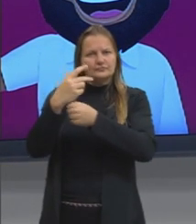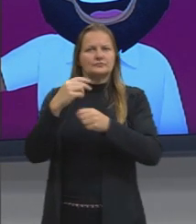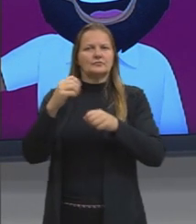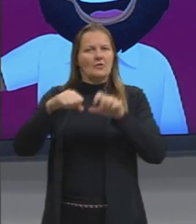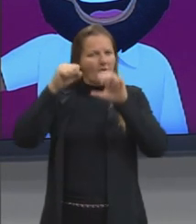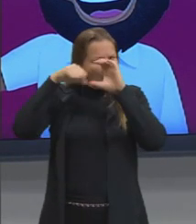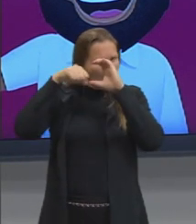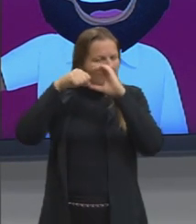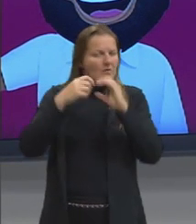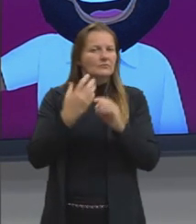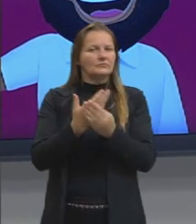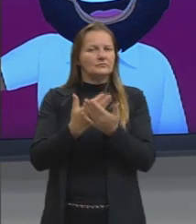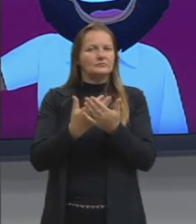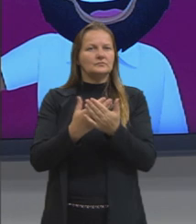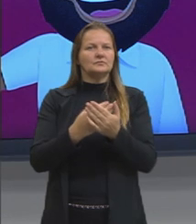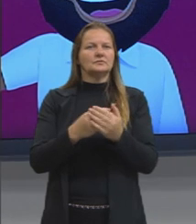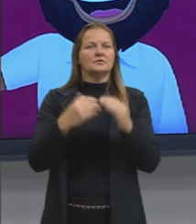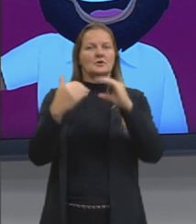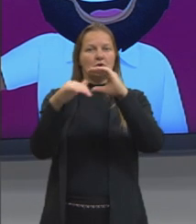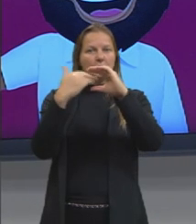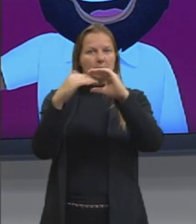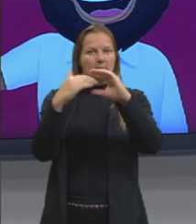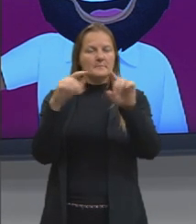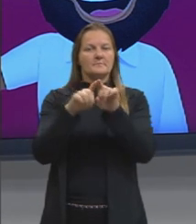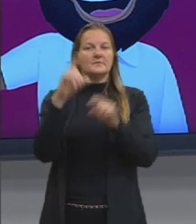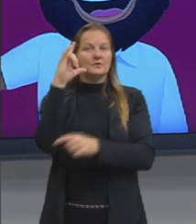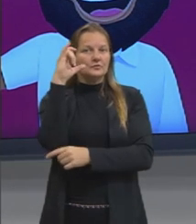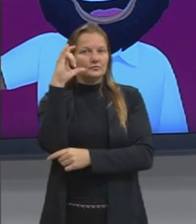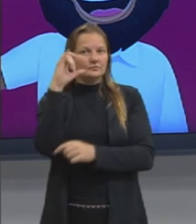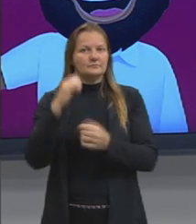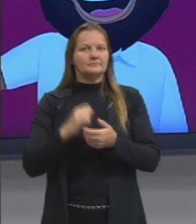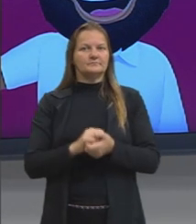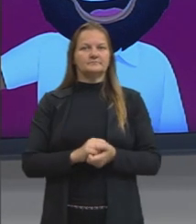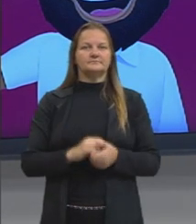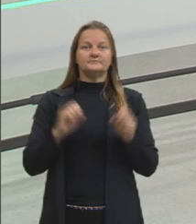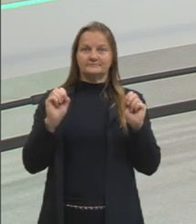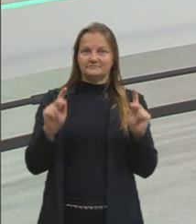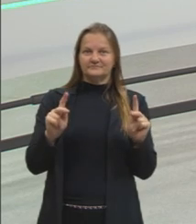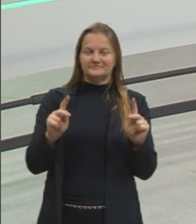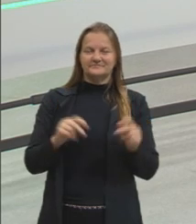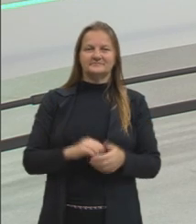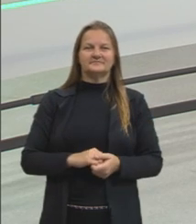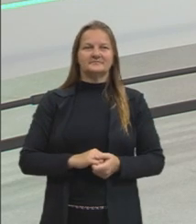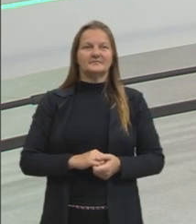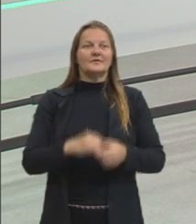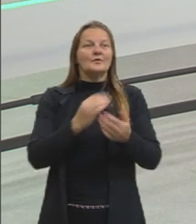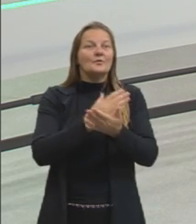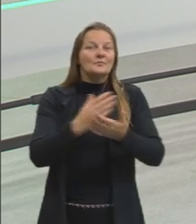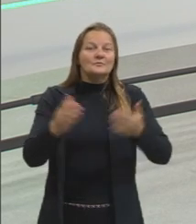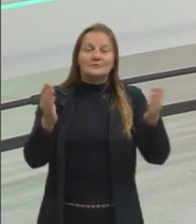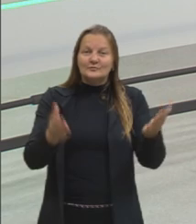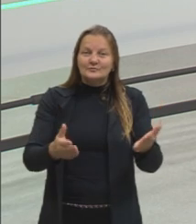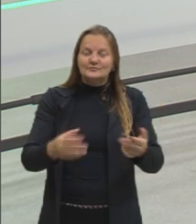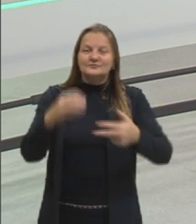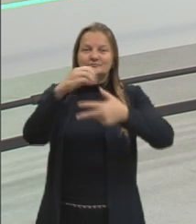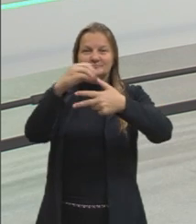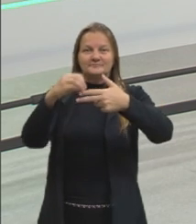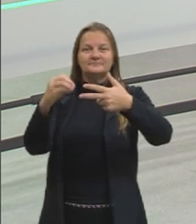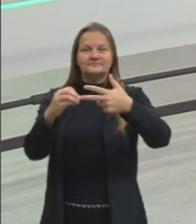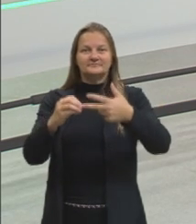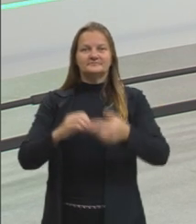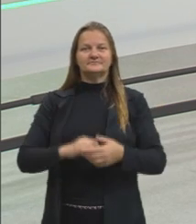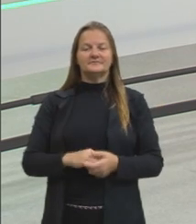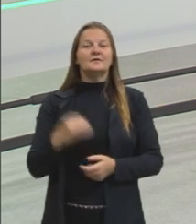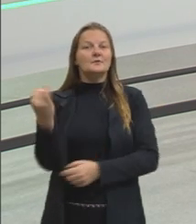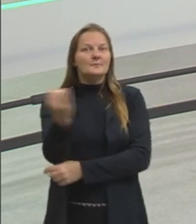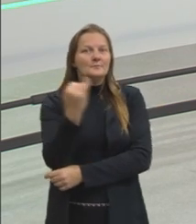estar acessando ao lado também Segue o meu e-mail e meu Instagram ok então a gente vai começar hoje fazendo uma questão de ENEM